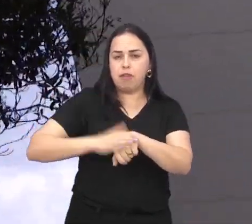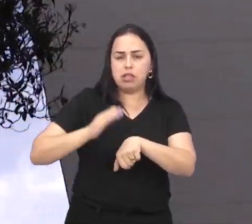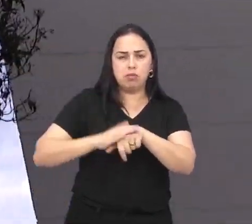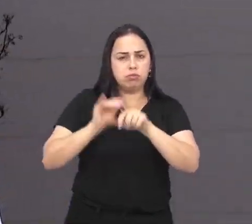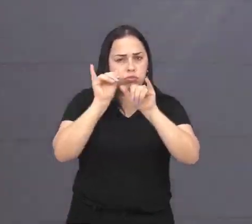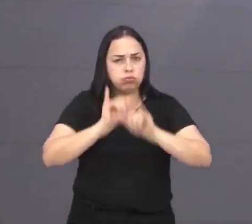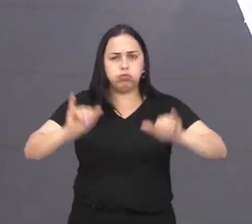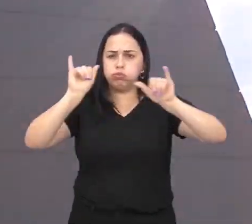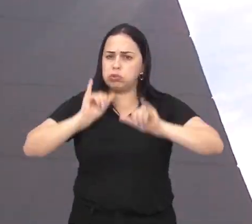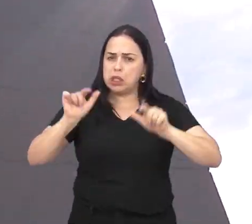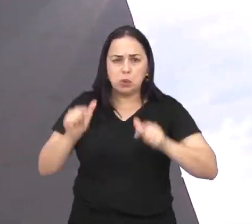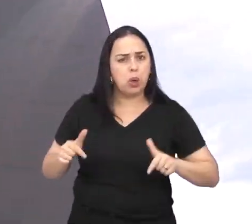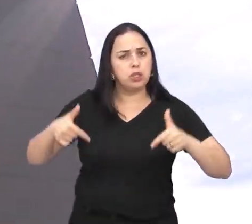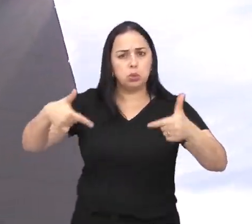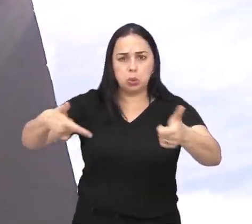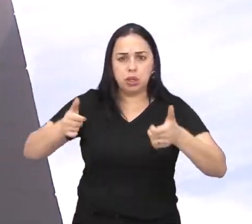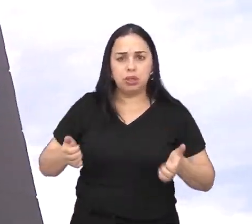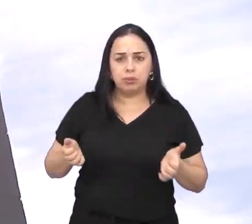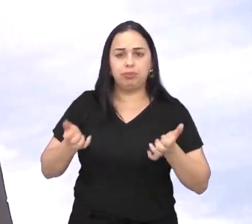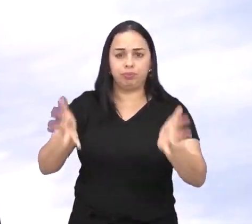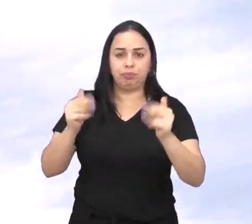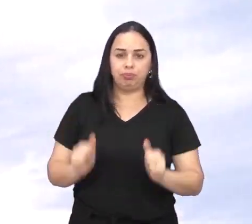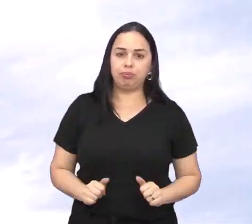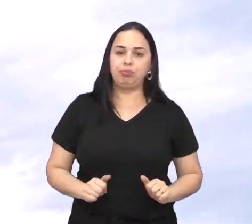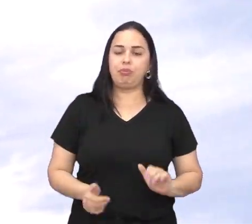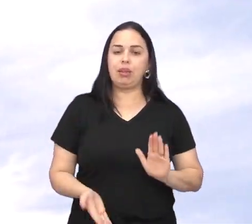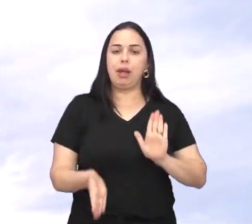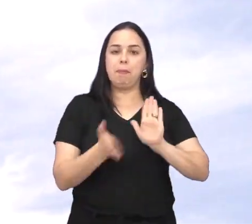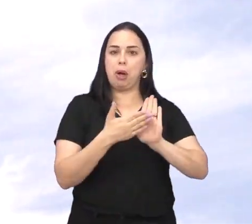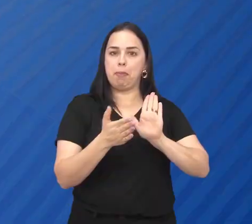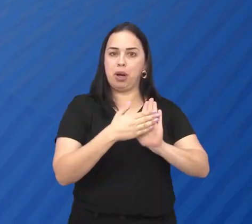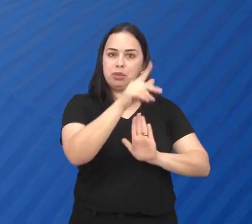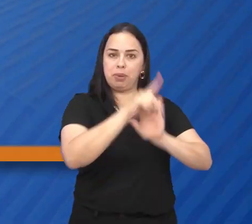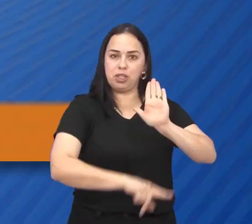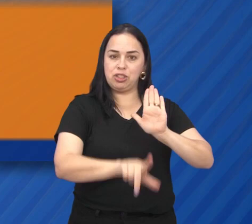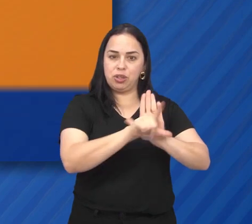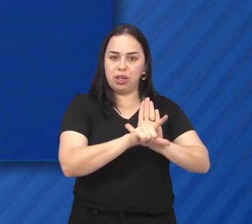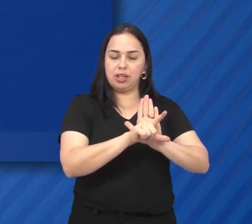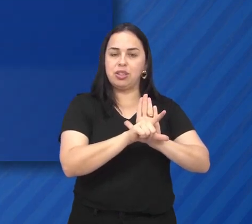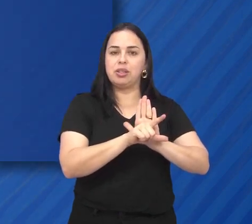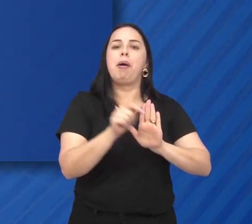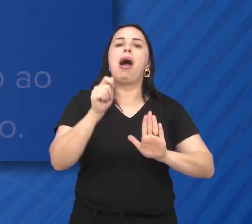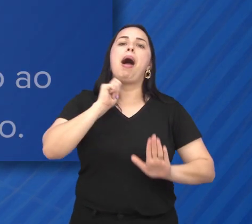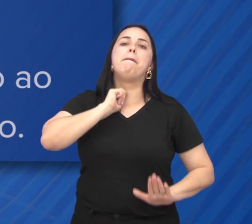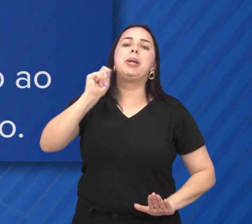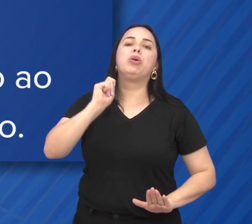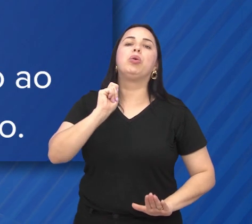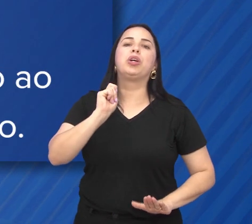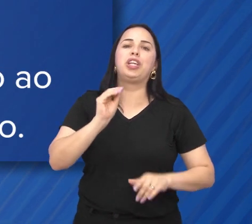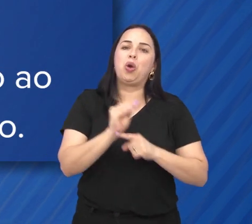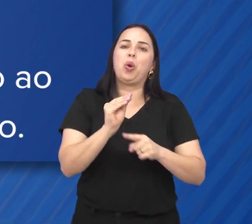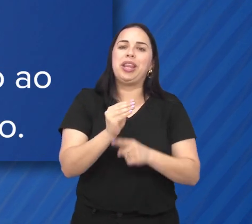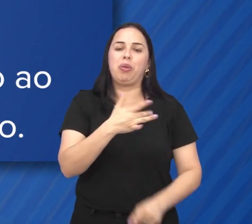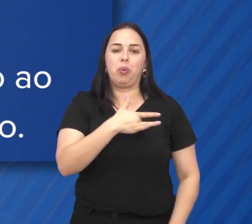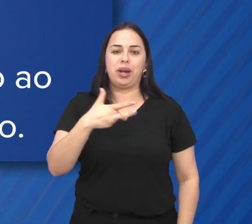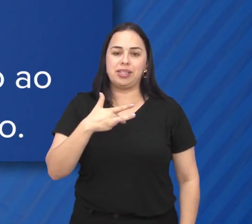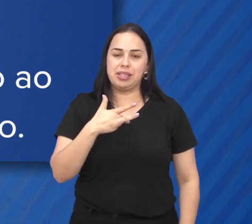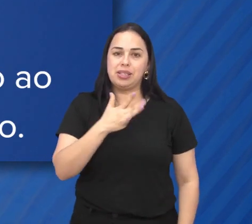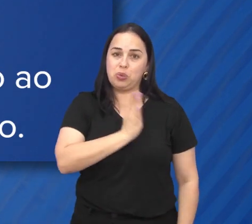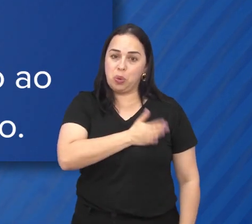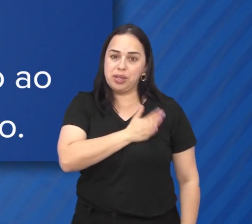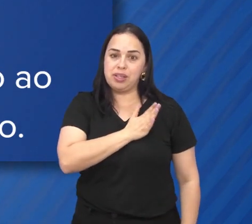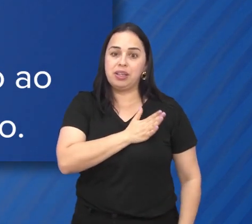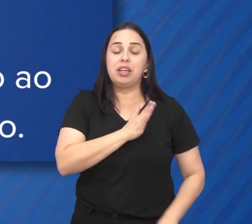Câmara Municipal tem realizado diversas ações sobre o tema. Além da aprovação do projeto de lei Abril do